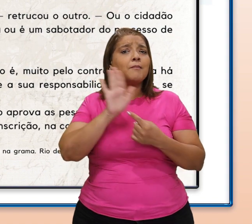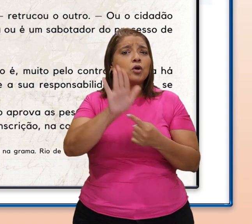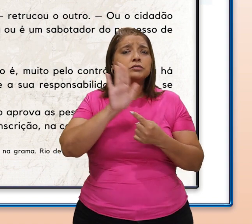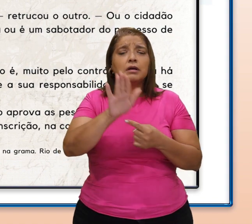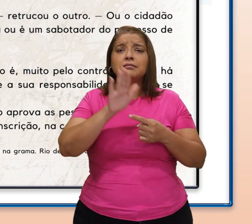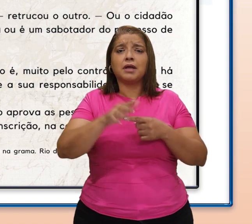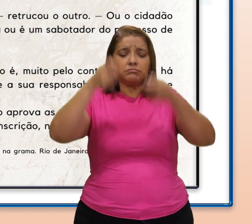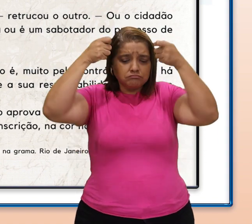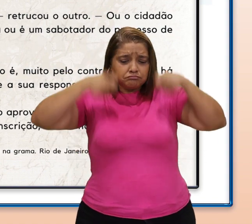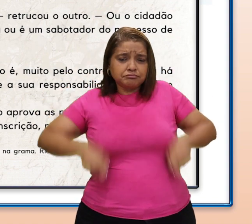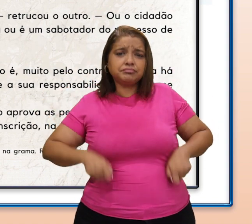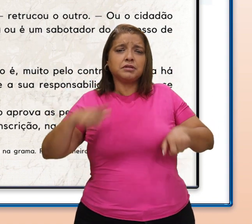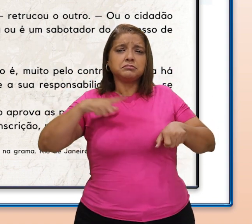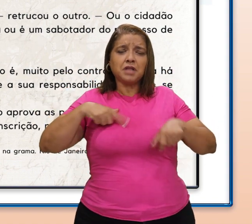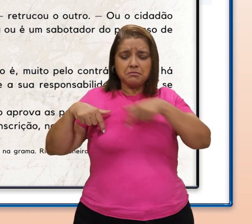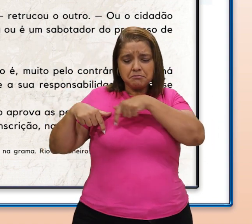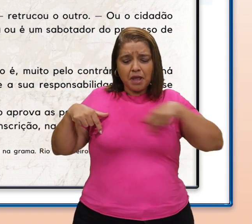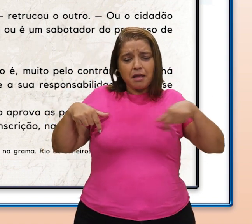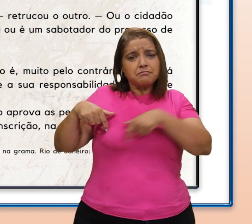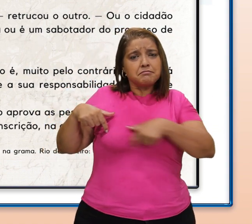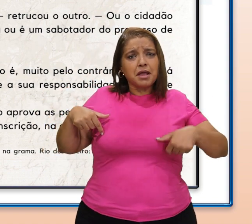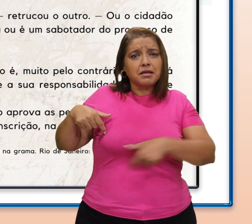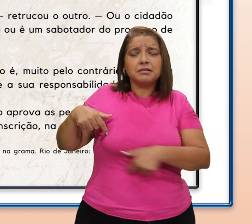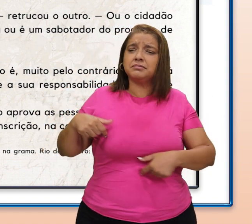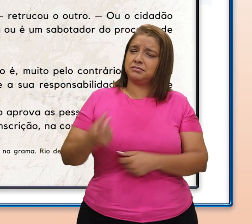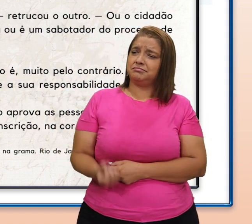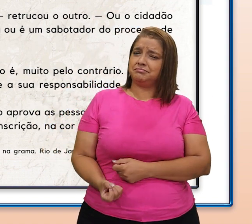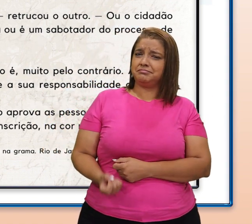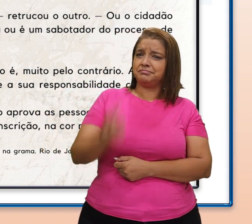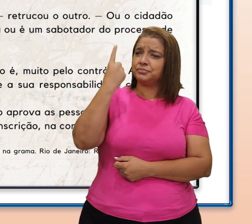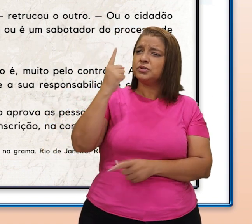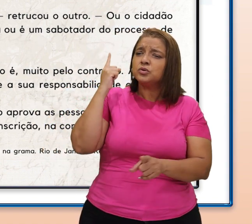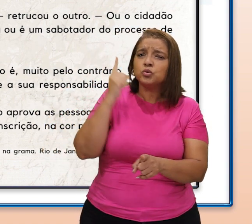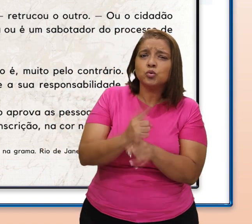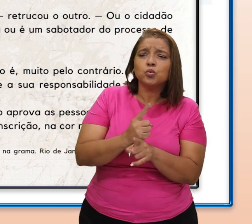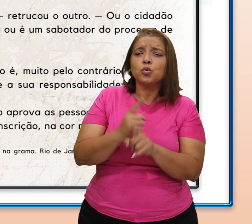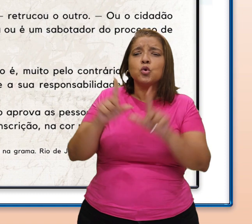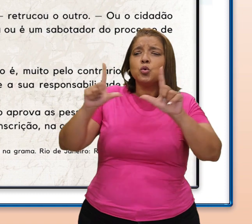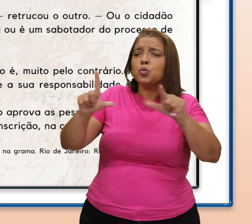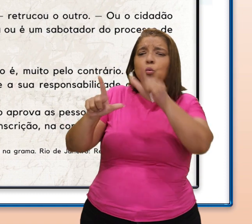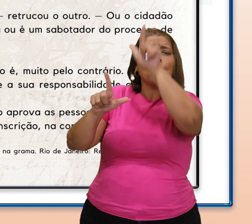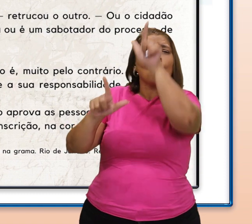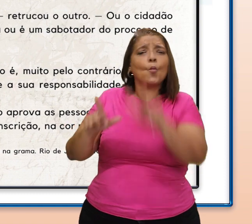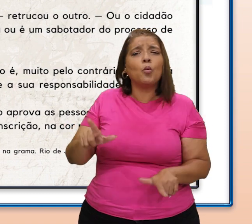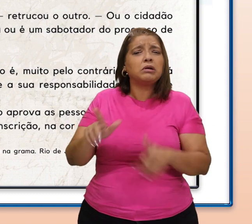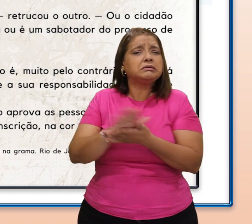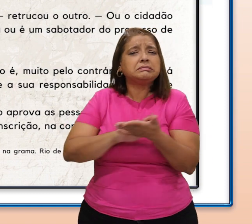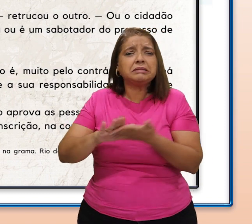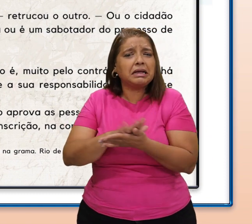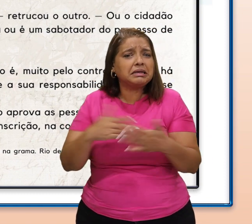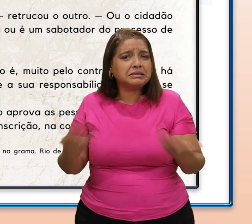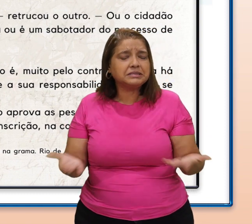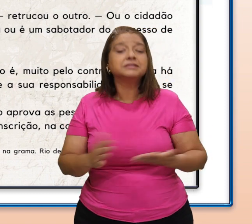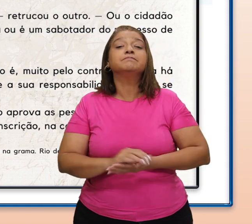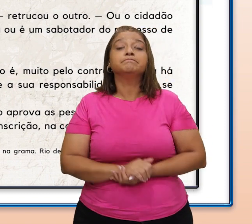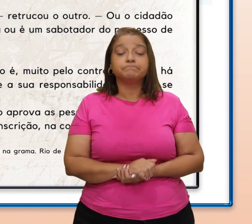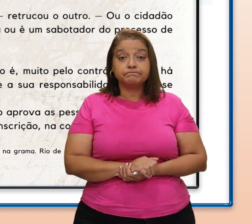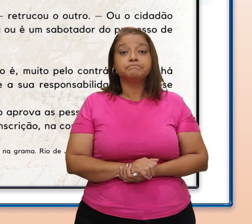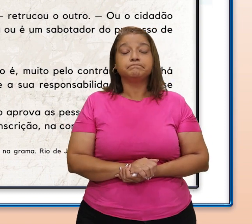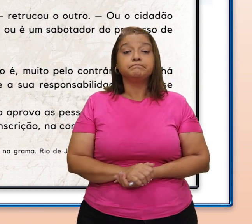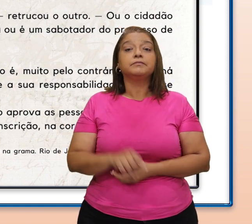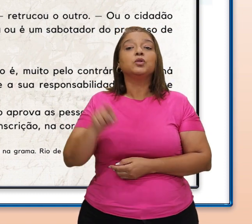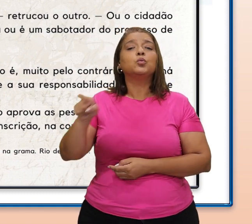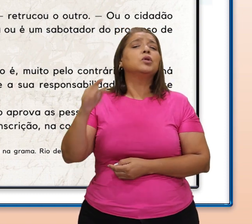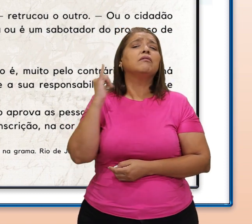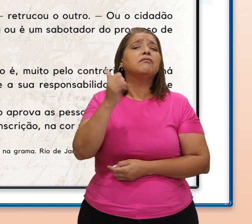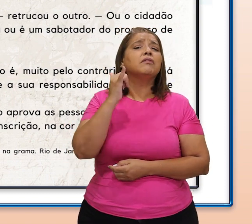Apareceram tantas camisetas com inscrições que a gente estranha ao deparar com uma que não tem nada escrito. O que é que